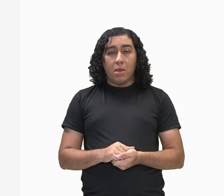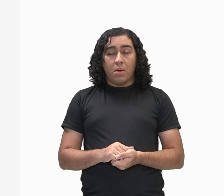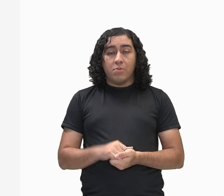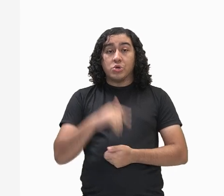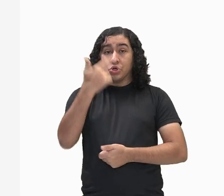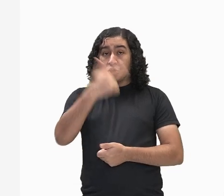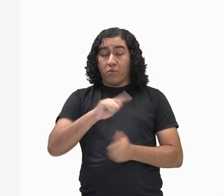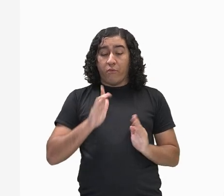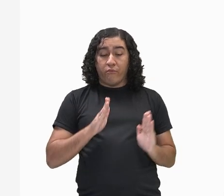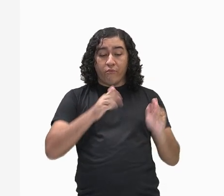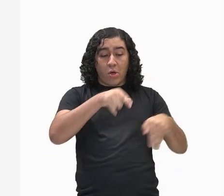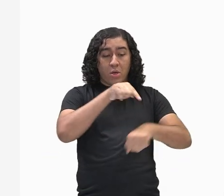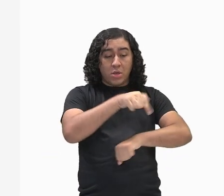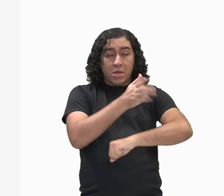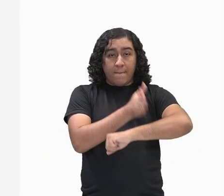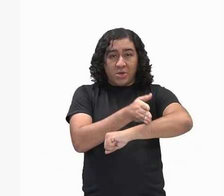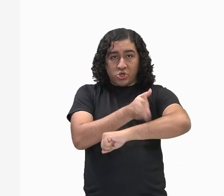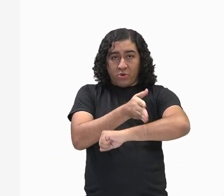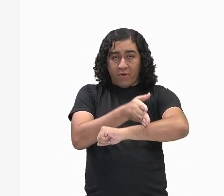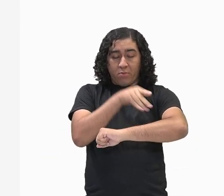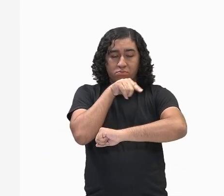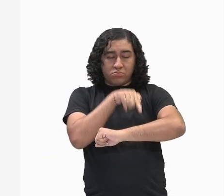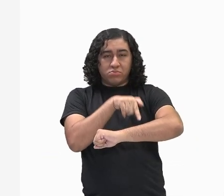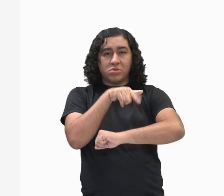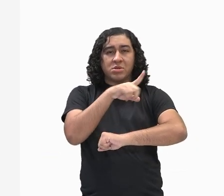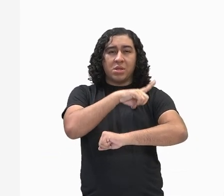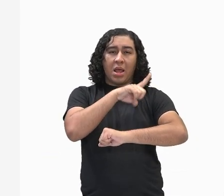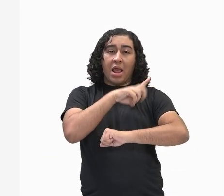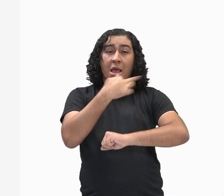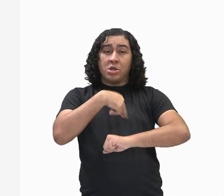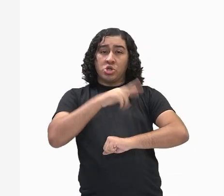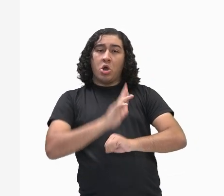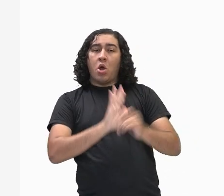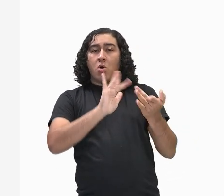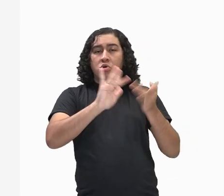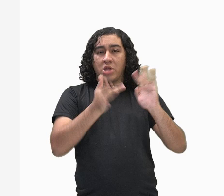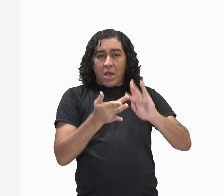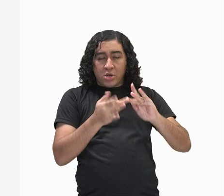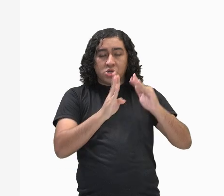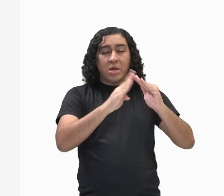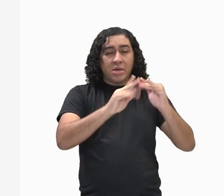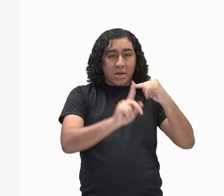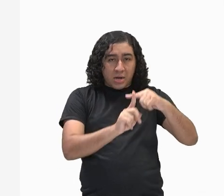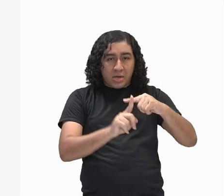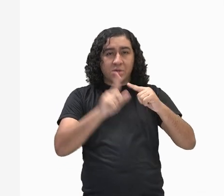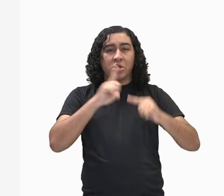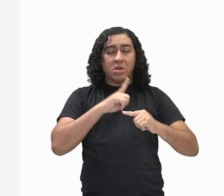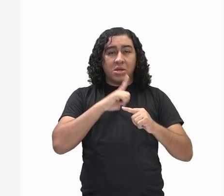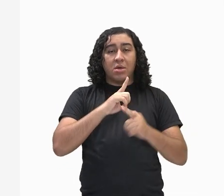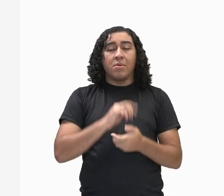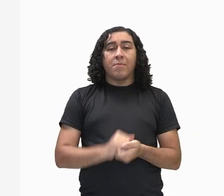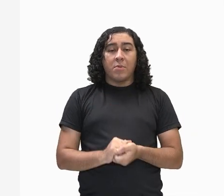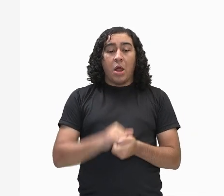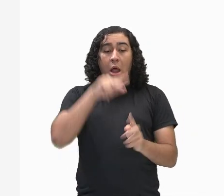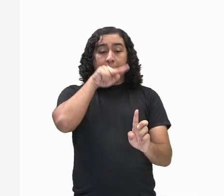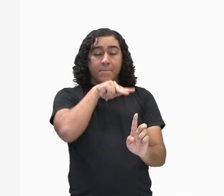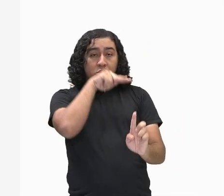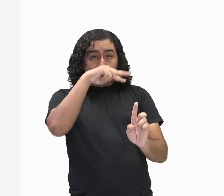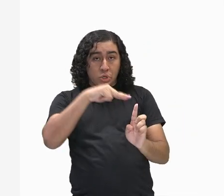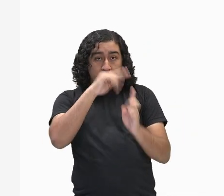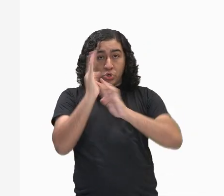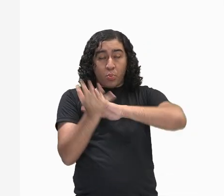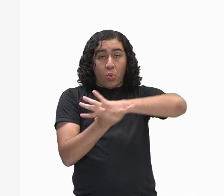no período medieval, aquele período teocêntrico, aonde a ideia de mundo, né, a visão de